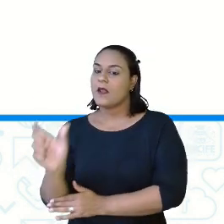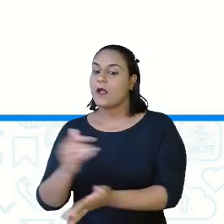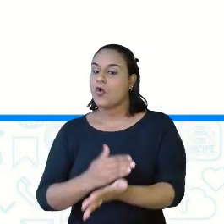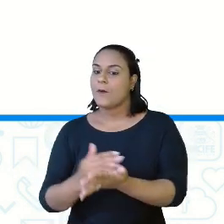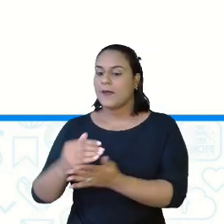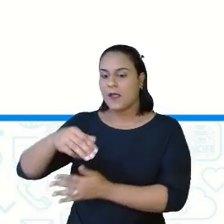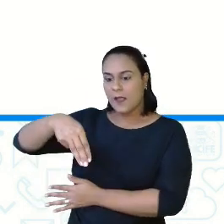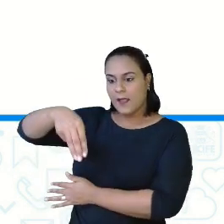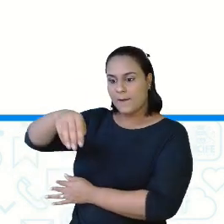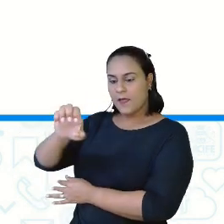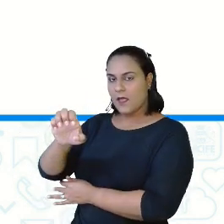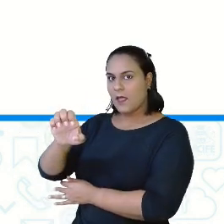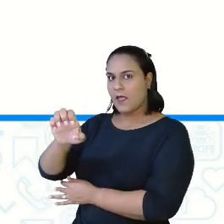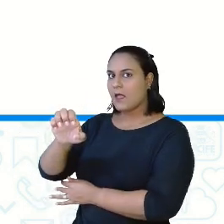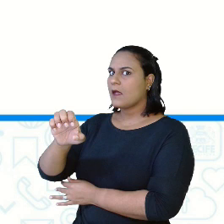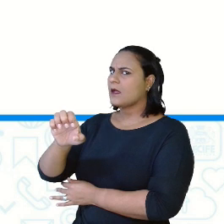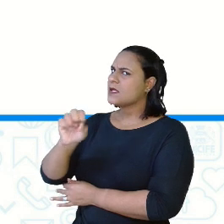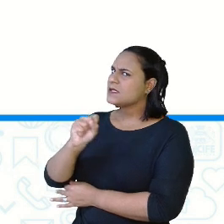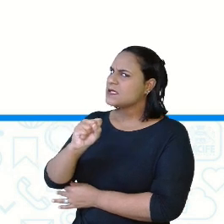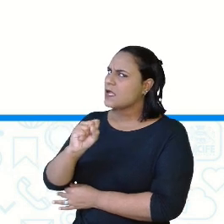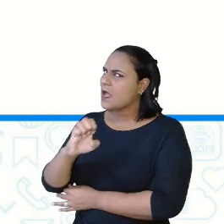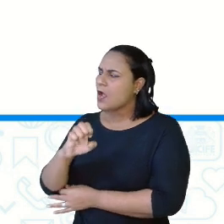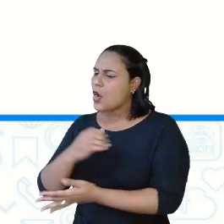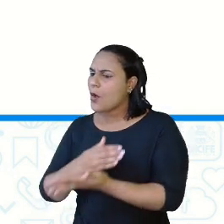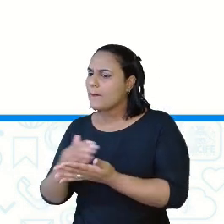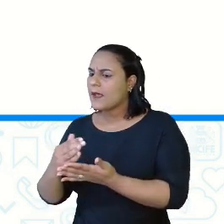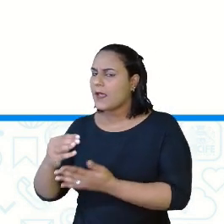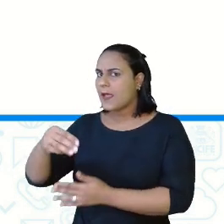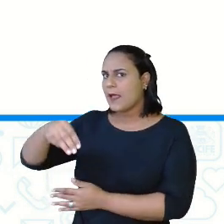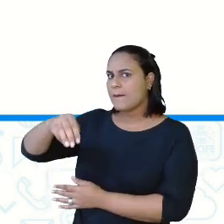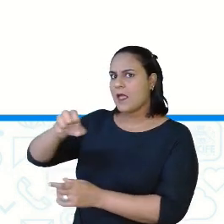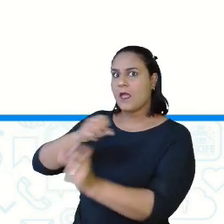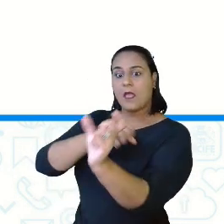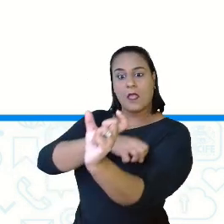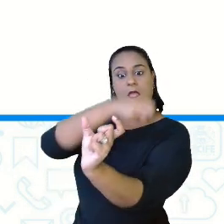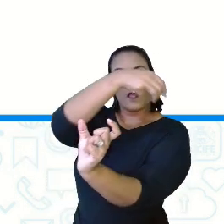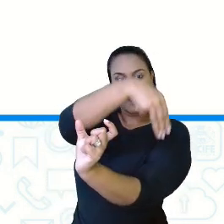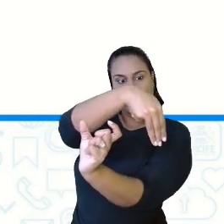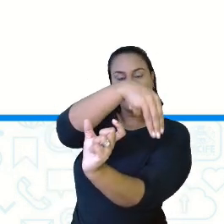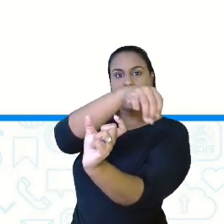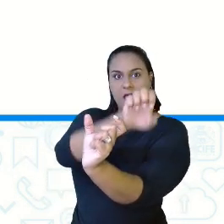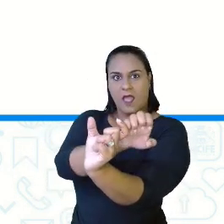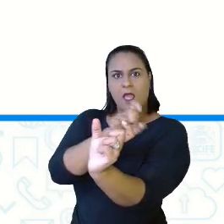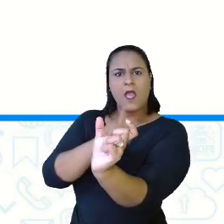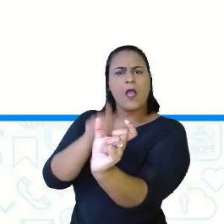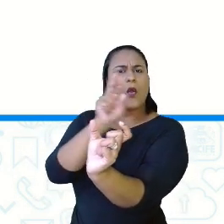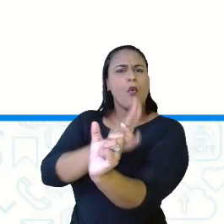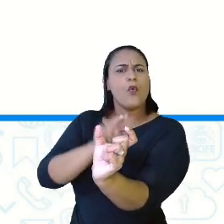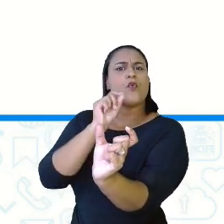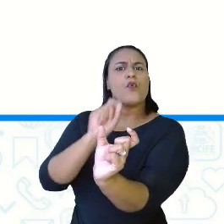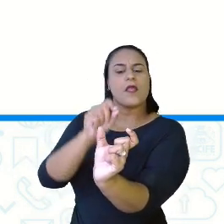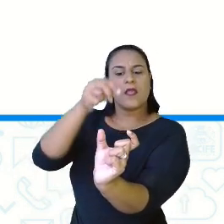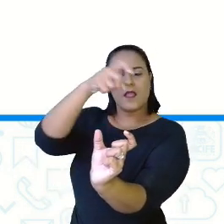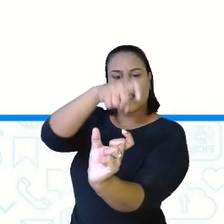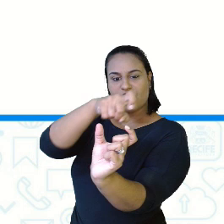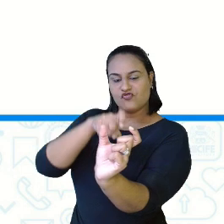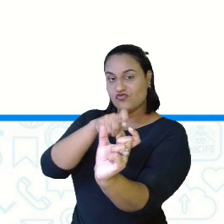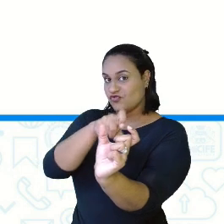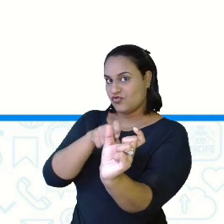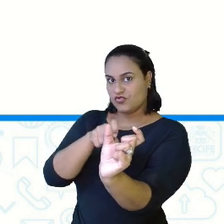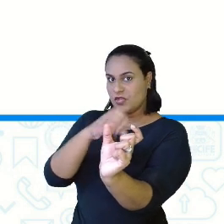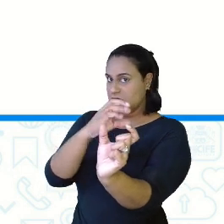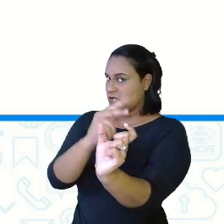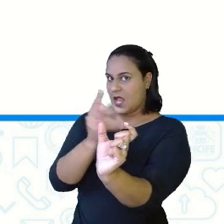com me. Se começam com me, então eu vou usar o X e não o CH